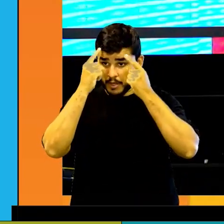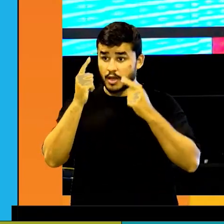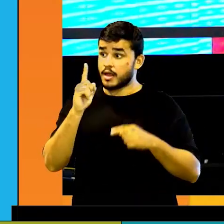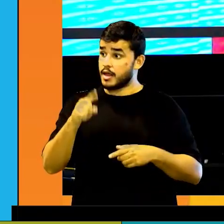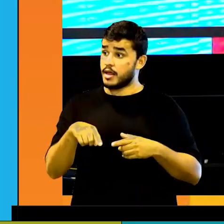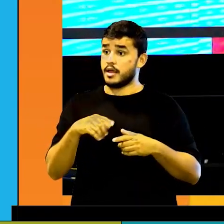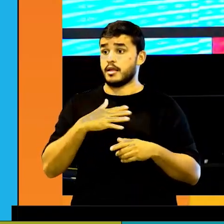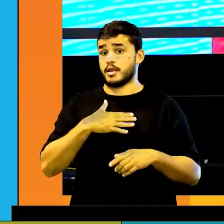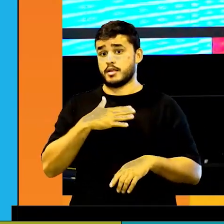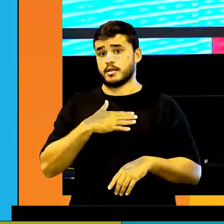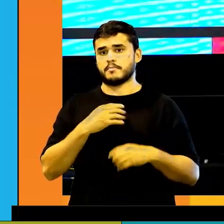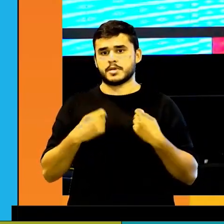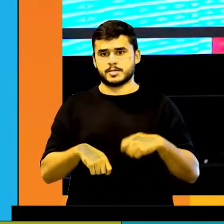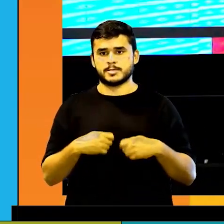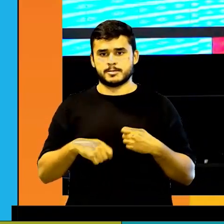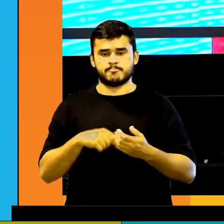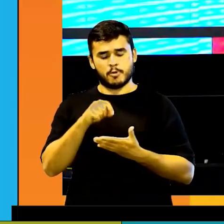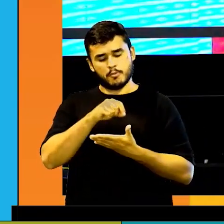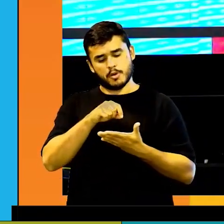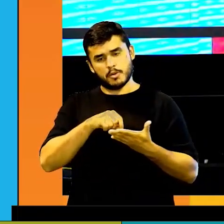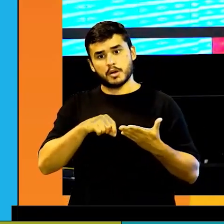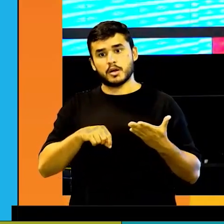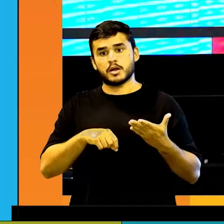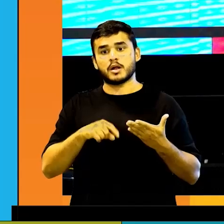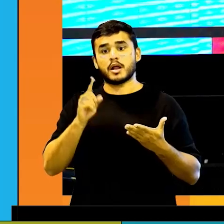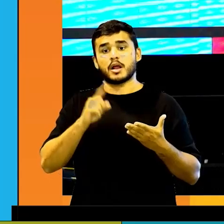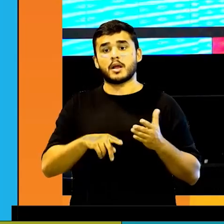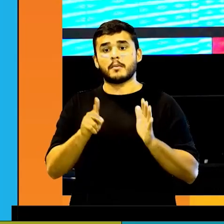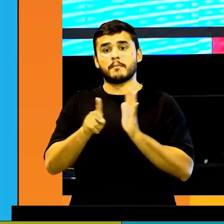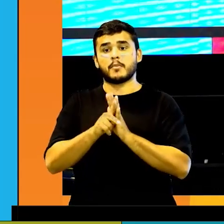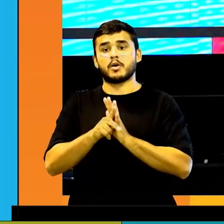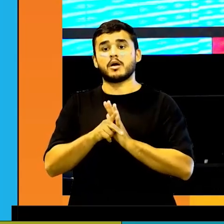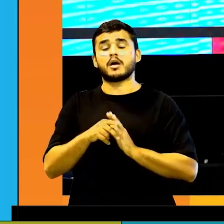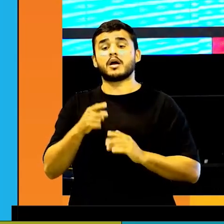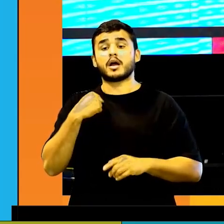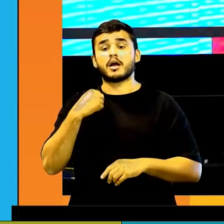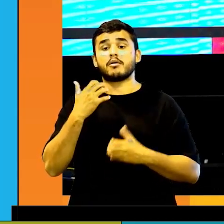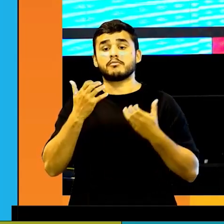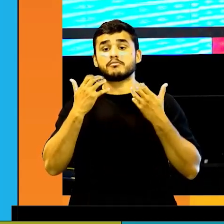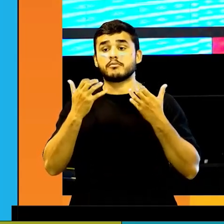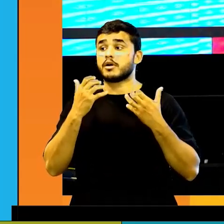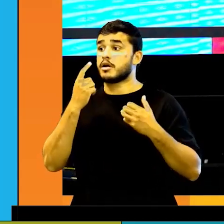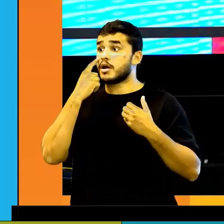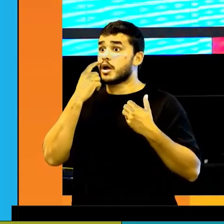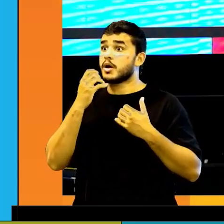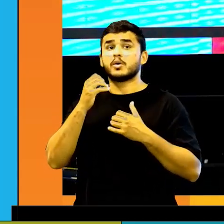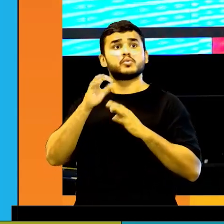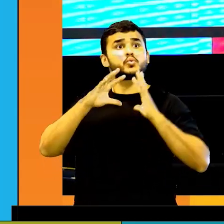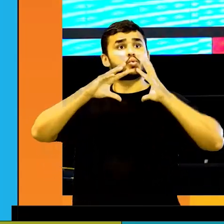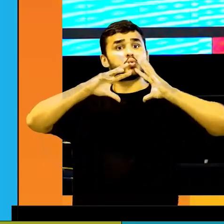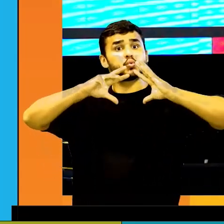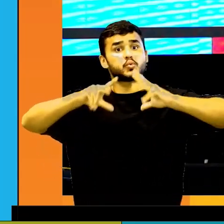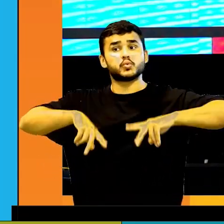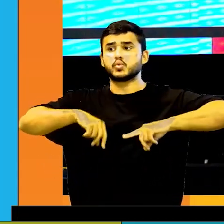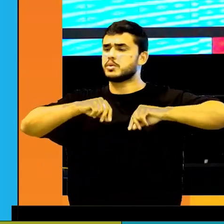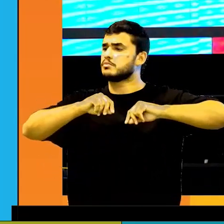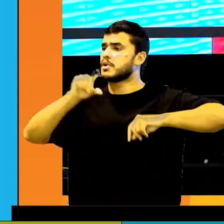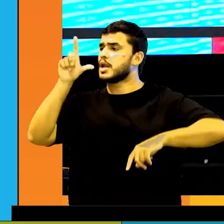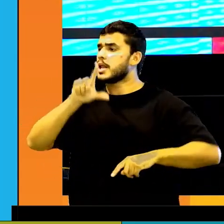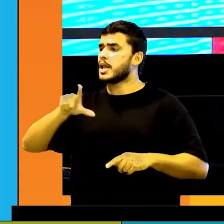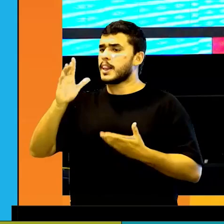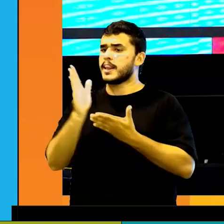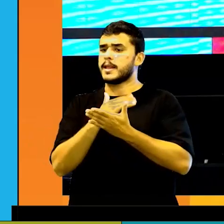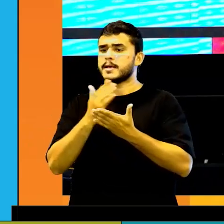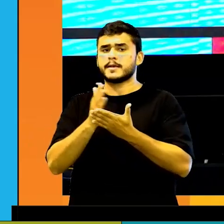dois requisitos mais cobrados hoje para um escritor entrar no mercado literário de qualquer país, não só